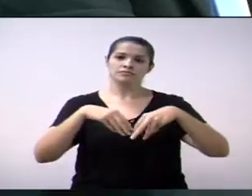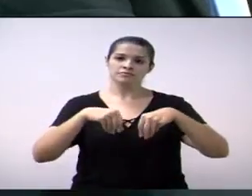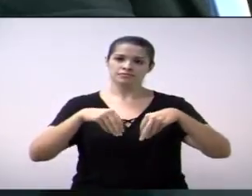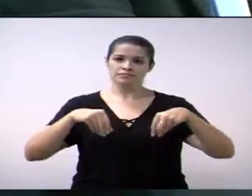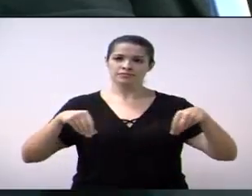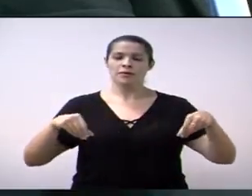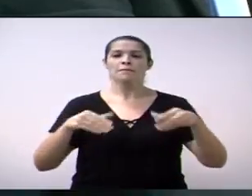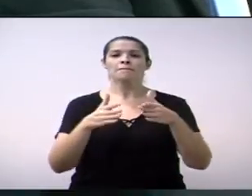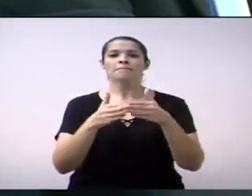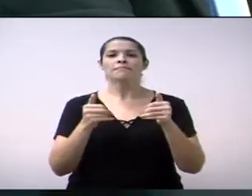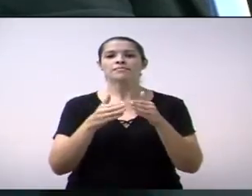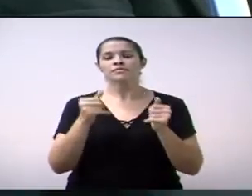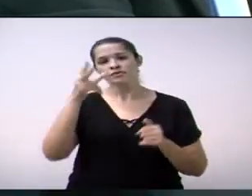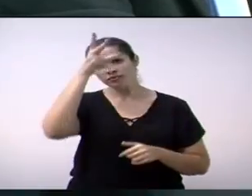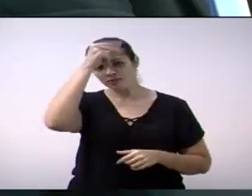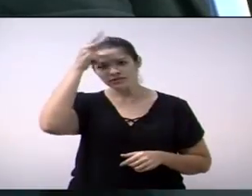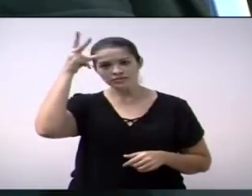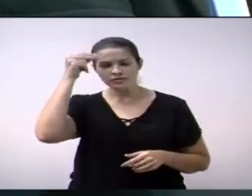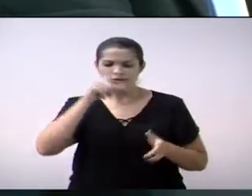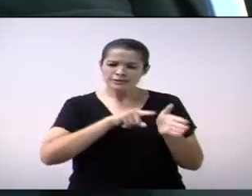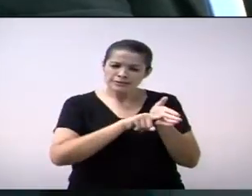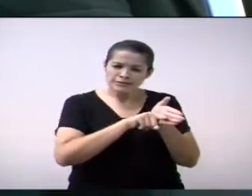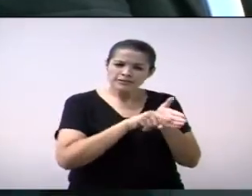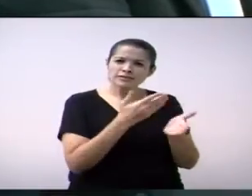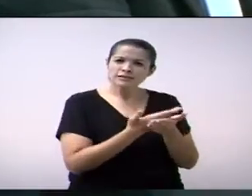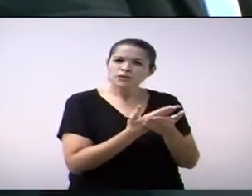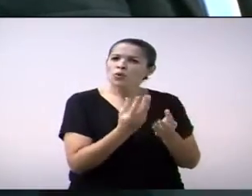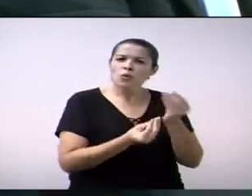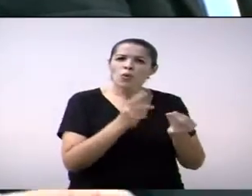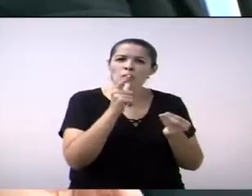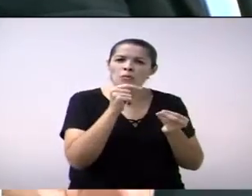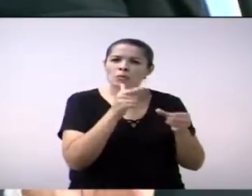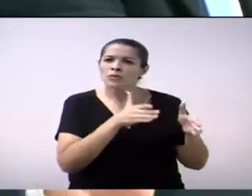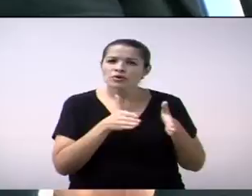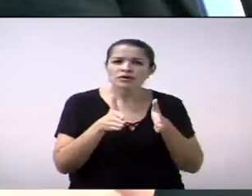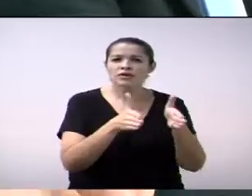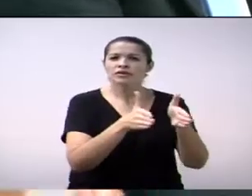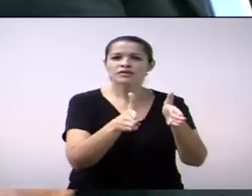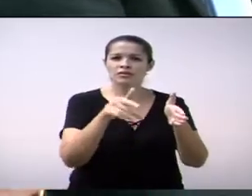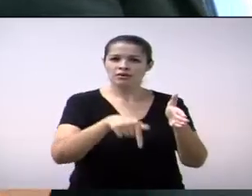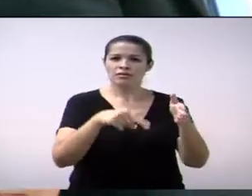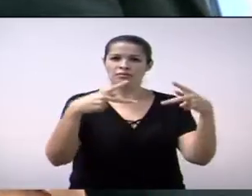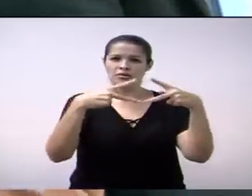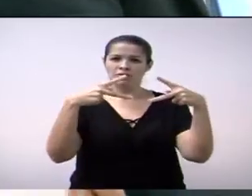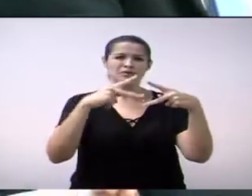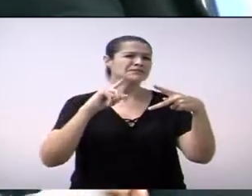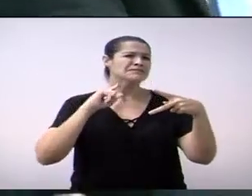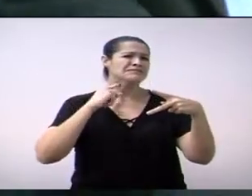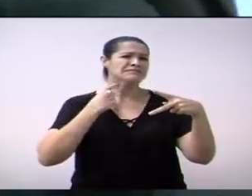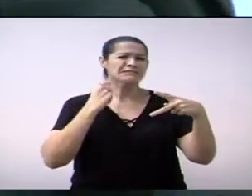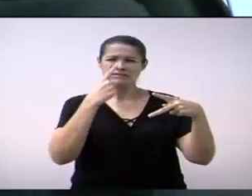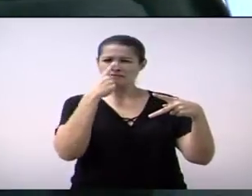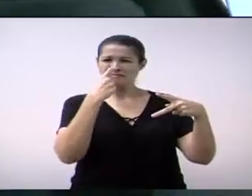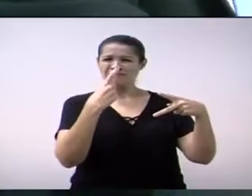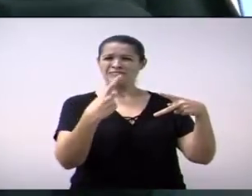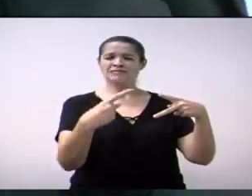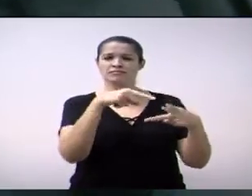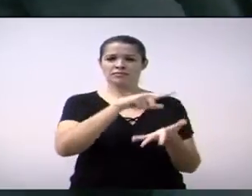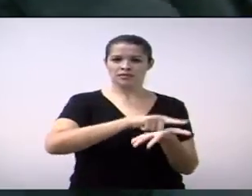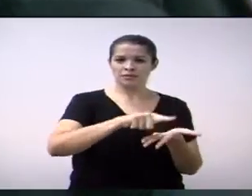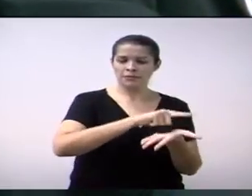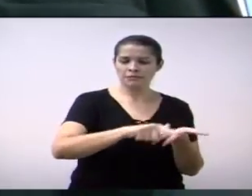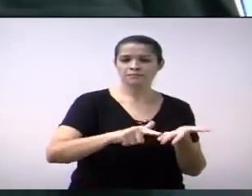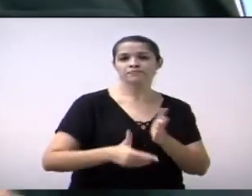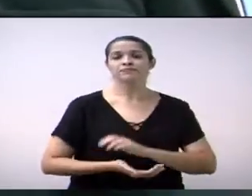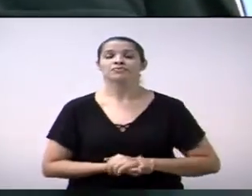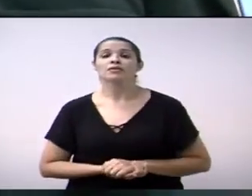realização de estudos para mitigar a poluição do rio Atibaia em nosso município. De número 130, do vereador